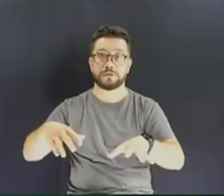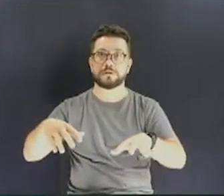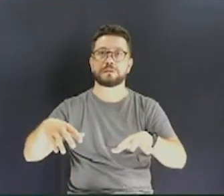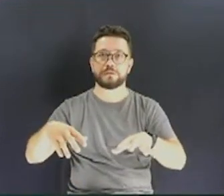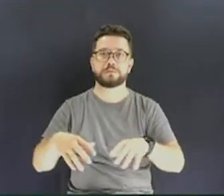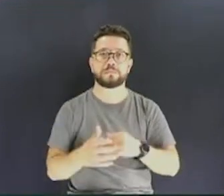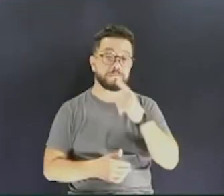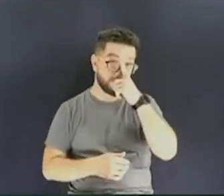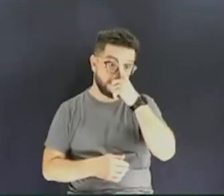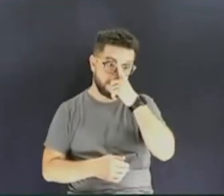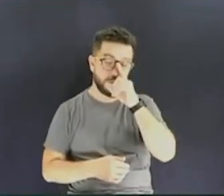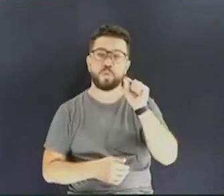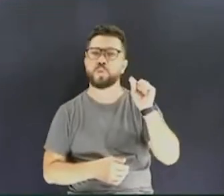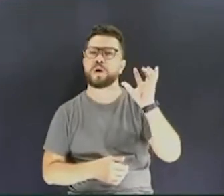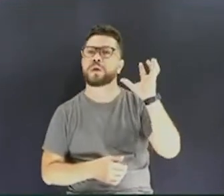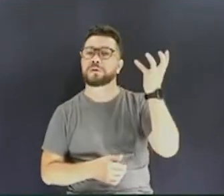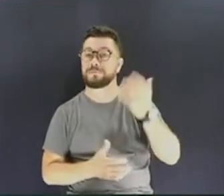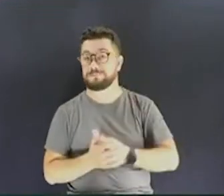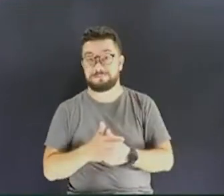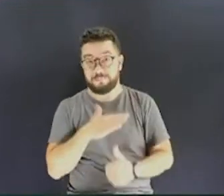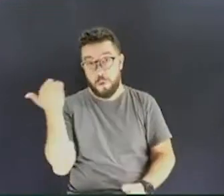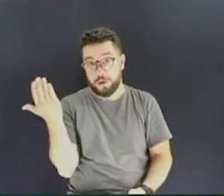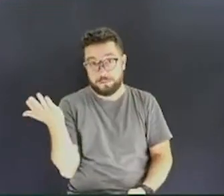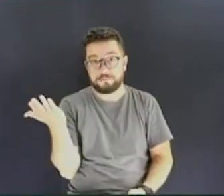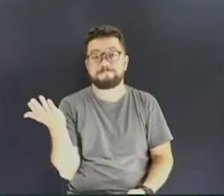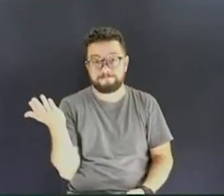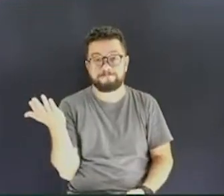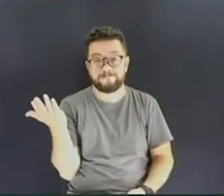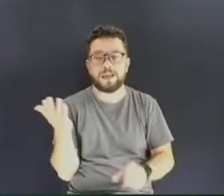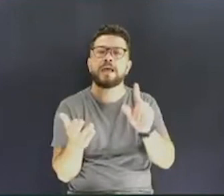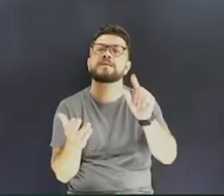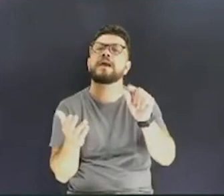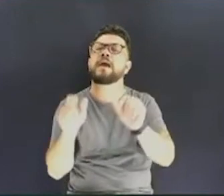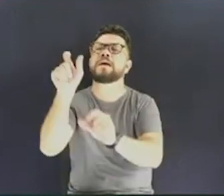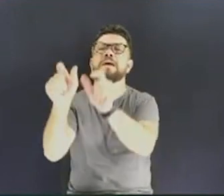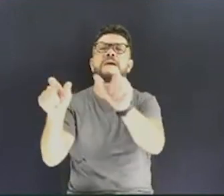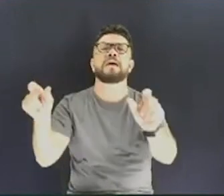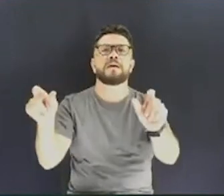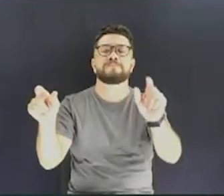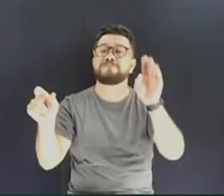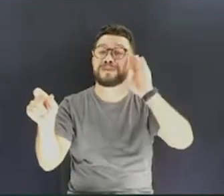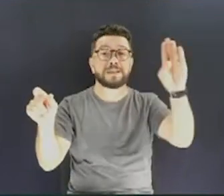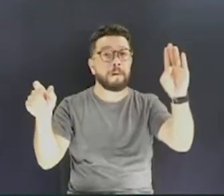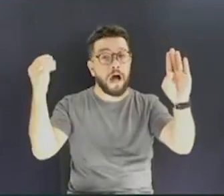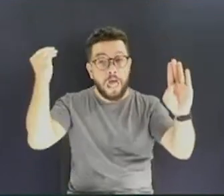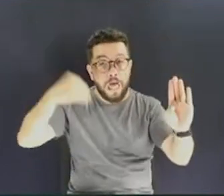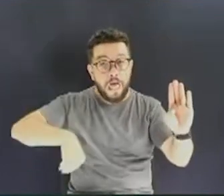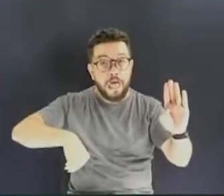acontece? Morte. Em consequência disso. E o que acontece? Quem é atingido por isso são as pessoas que vivem em condição